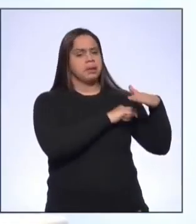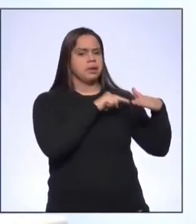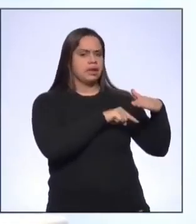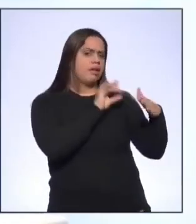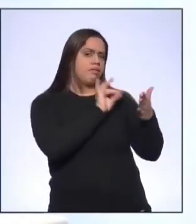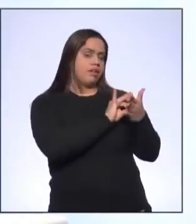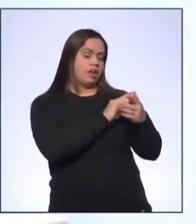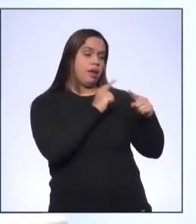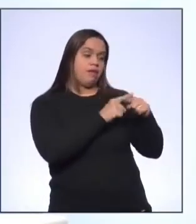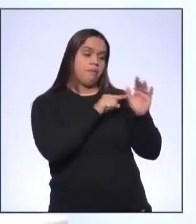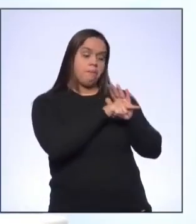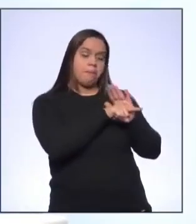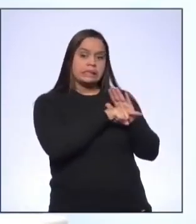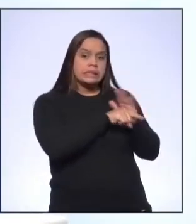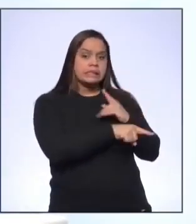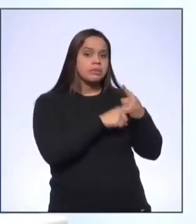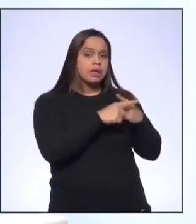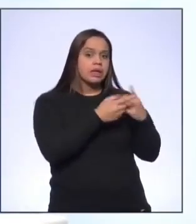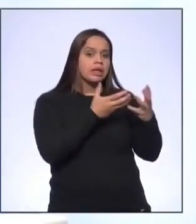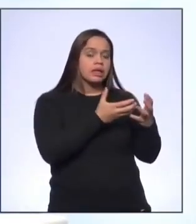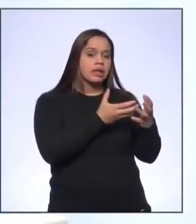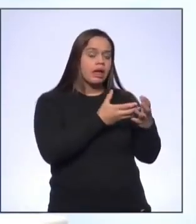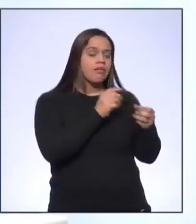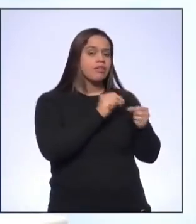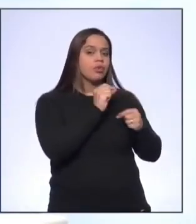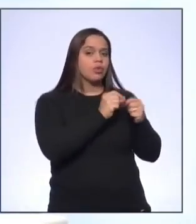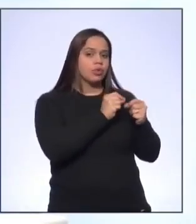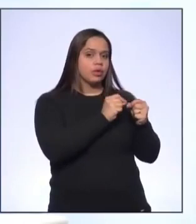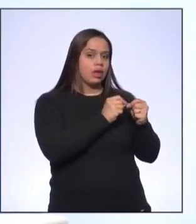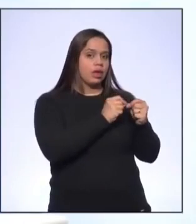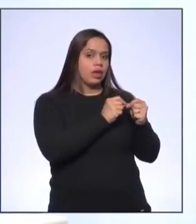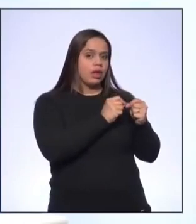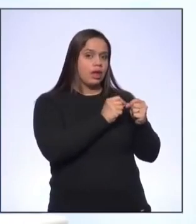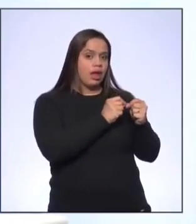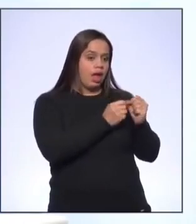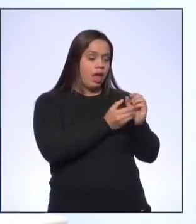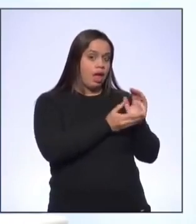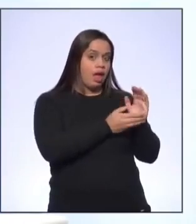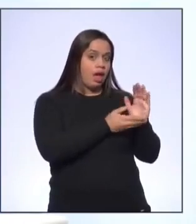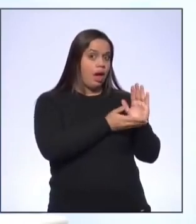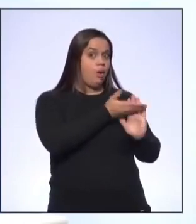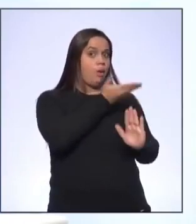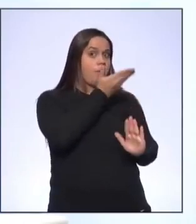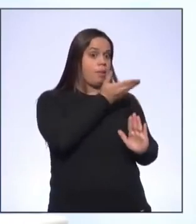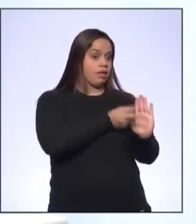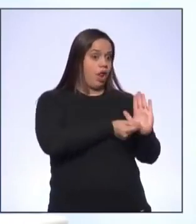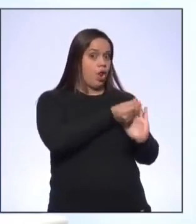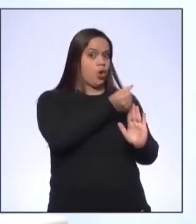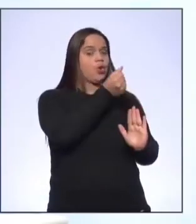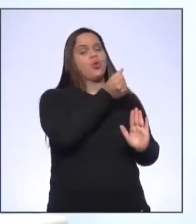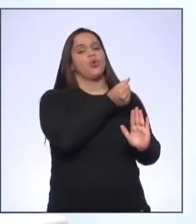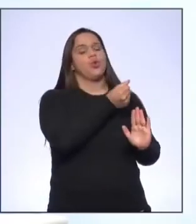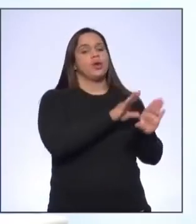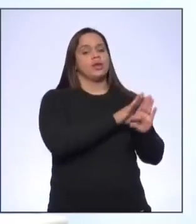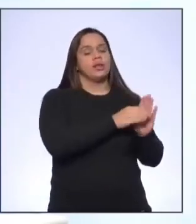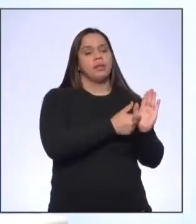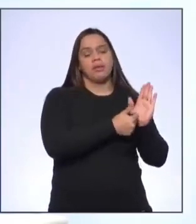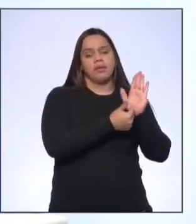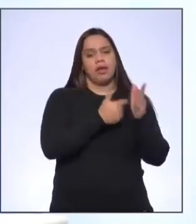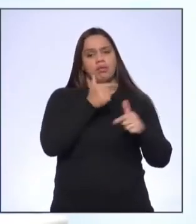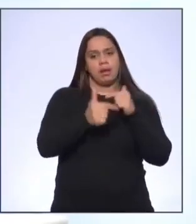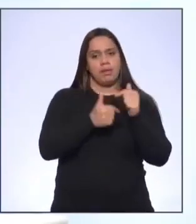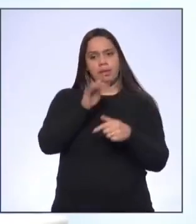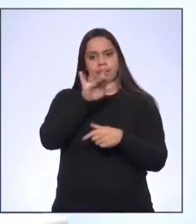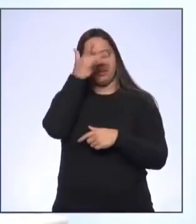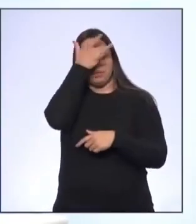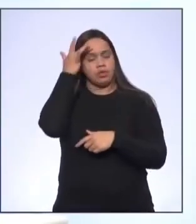realidade, uma empresa ela visa gerar lucros, né? E oferecer um serviço para as pessoas. A empresa, ela, nesse caso do